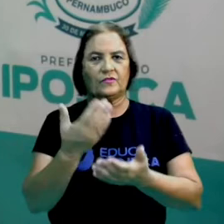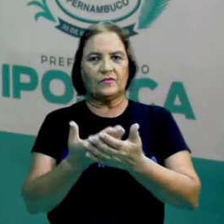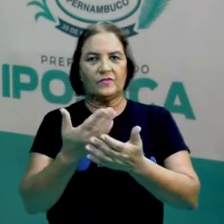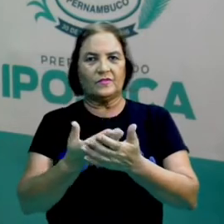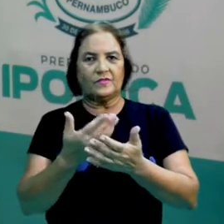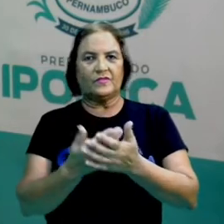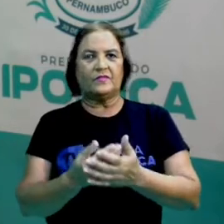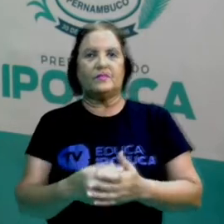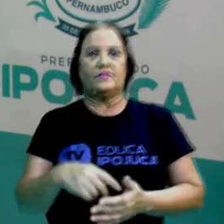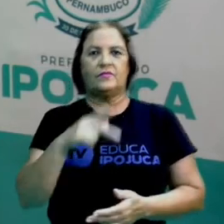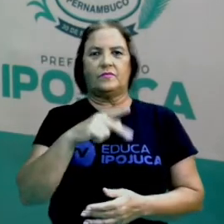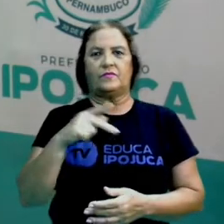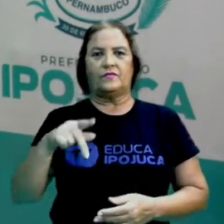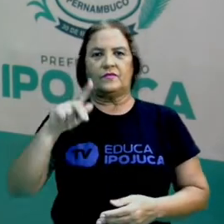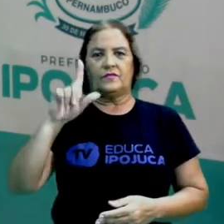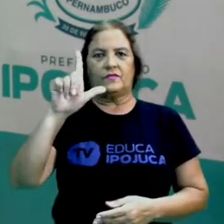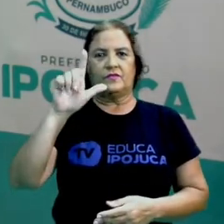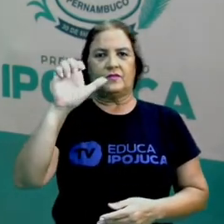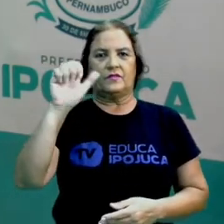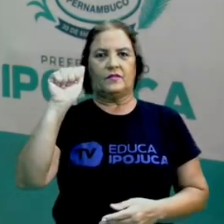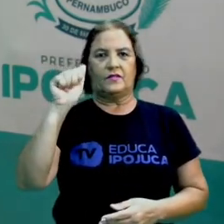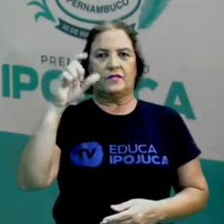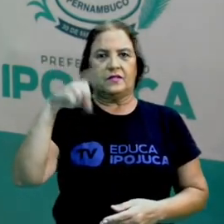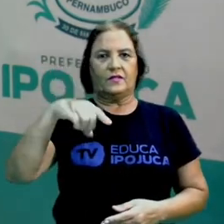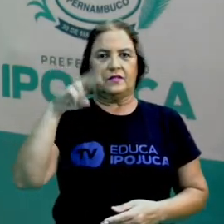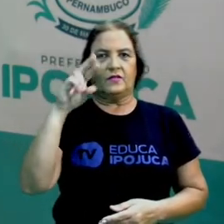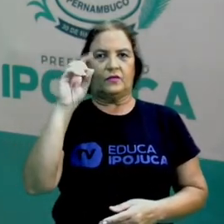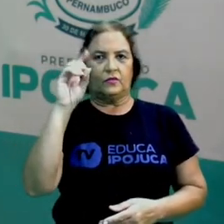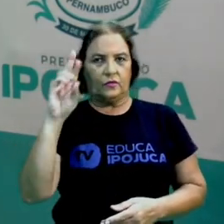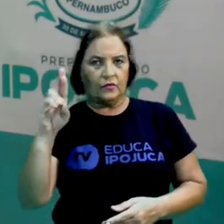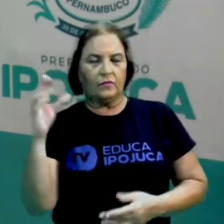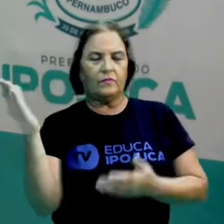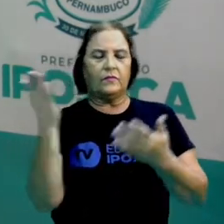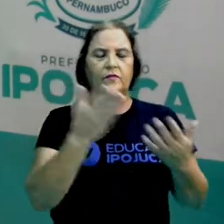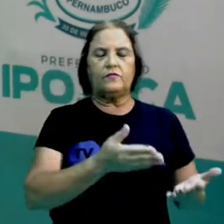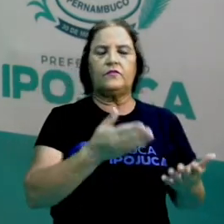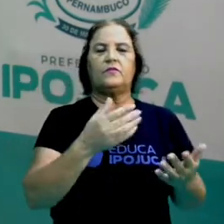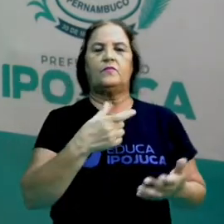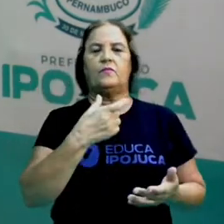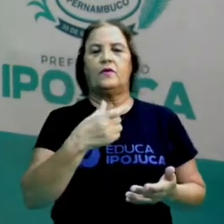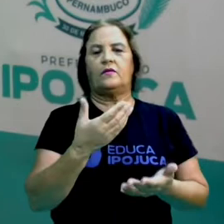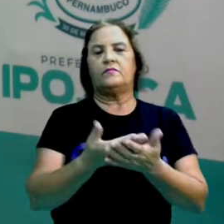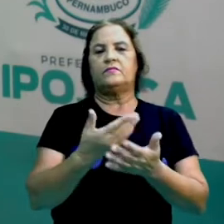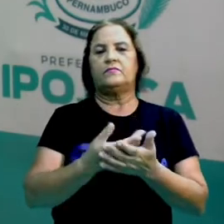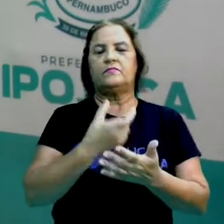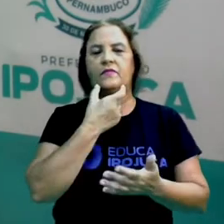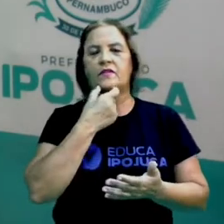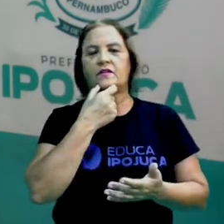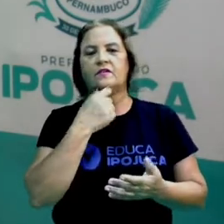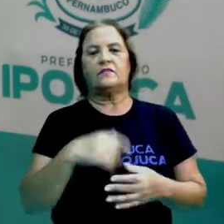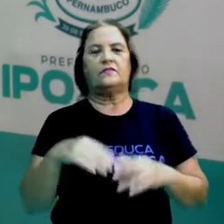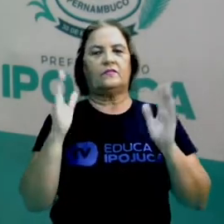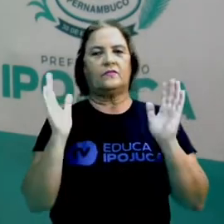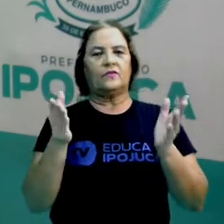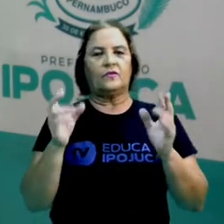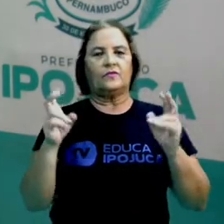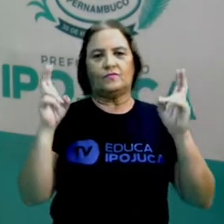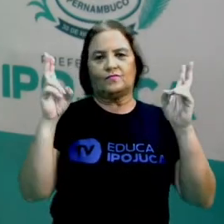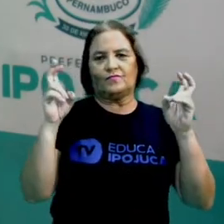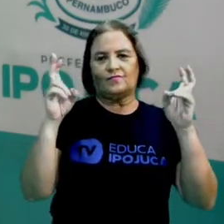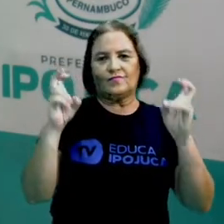students! Aqui é o Teacher Leandro e sejam bem-vindos a mais uma aula de língua inglesa. Hoje nós temos um